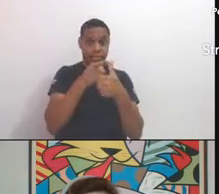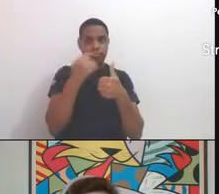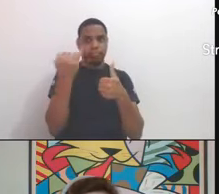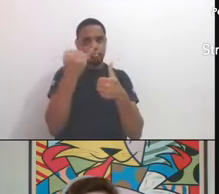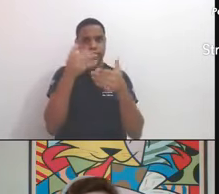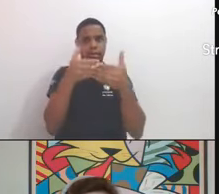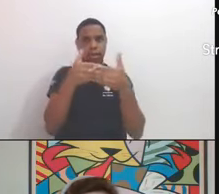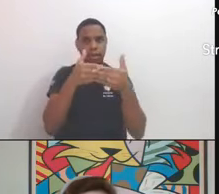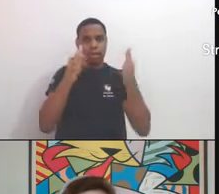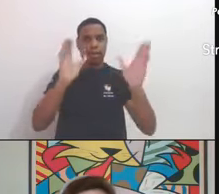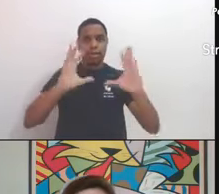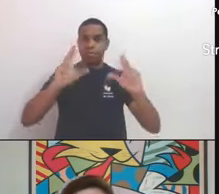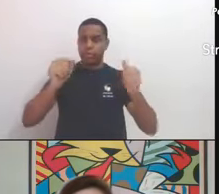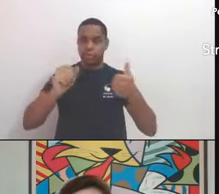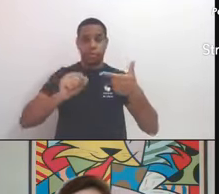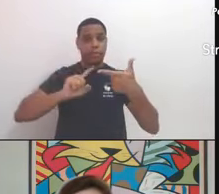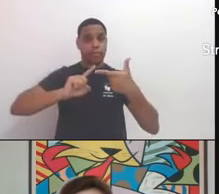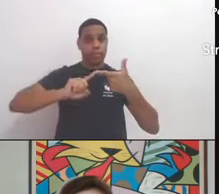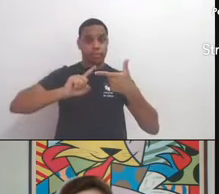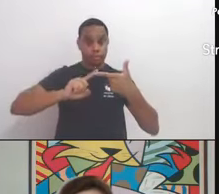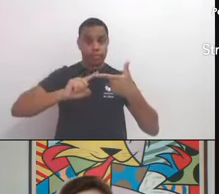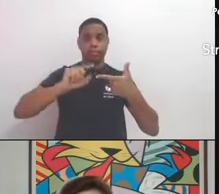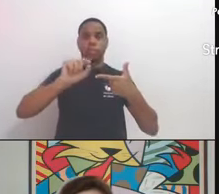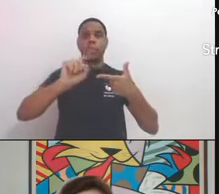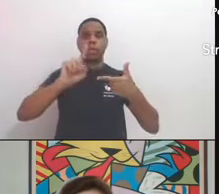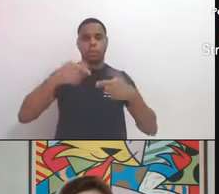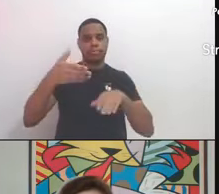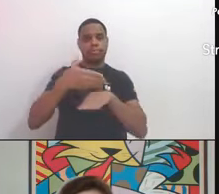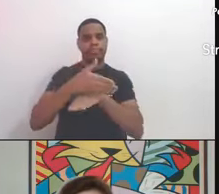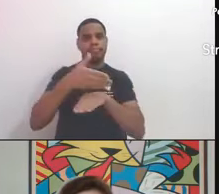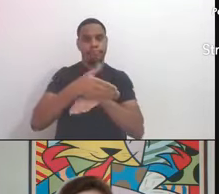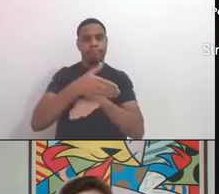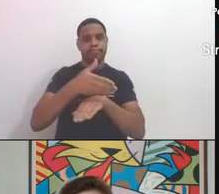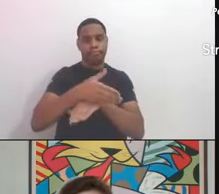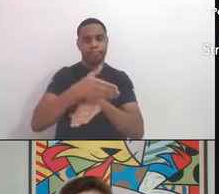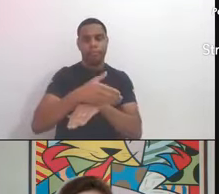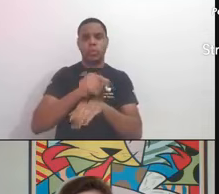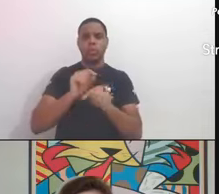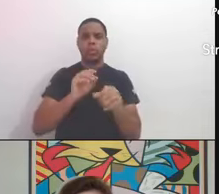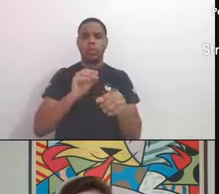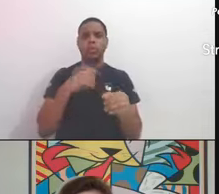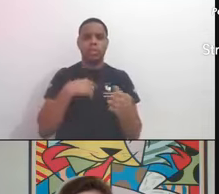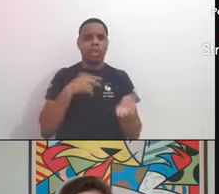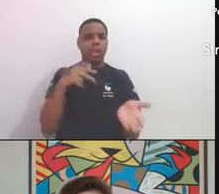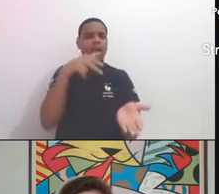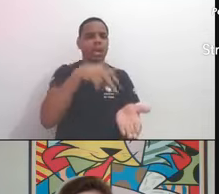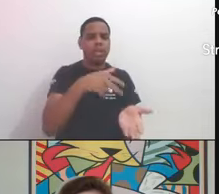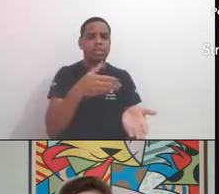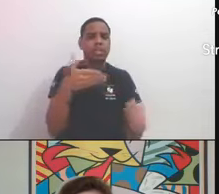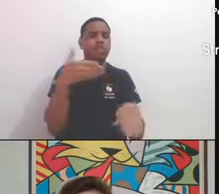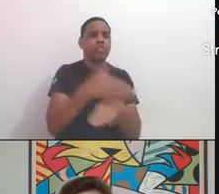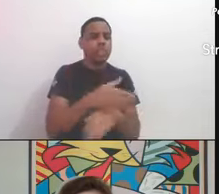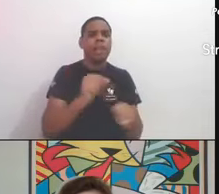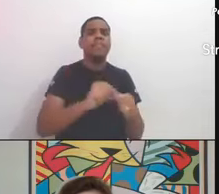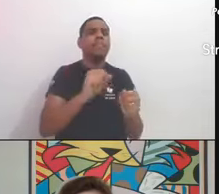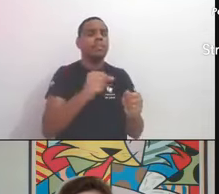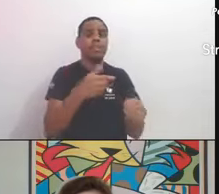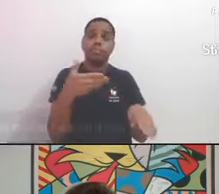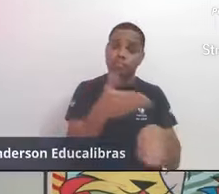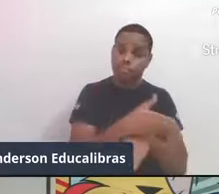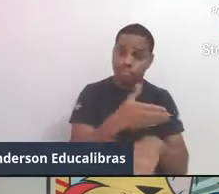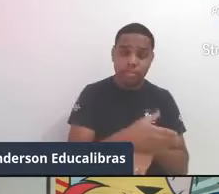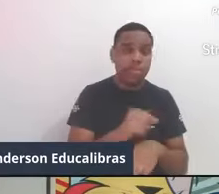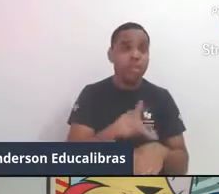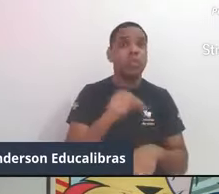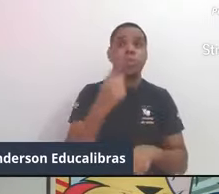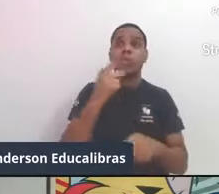importante. A segunda fase é a participação. O que faz lá dentro? Entrar e participar, fazer alguma